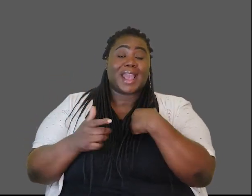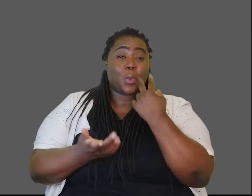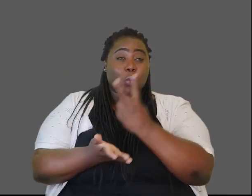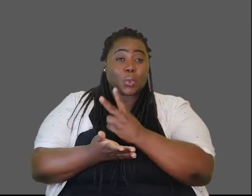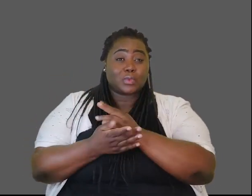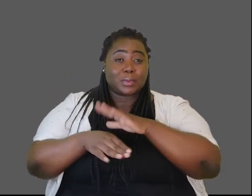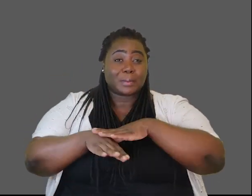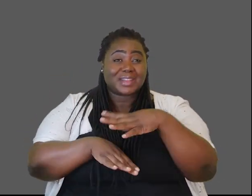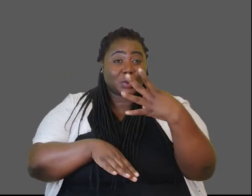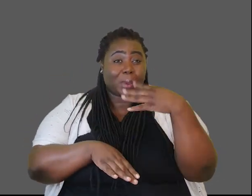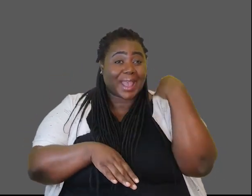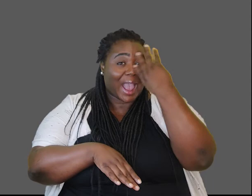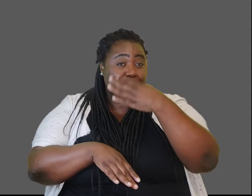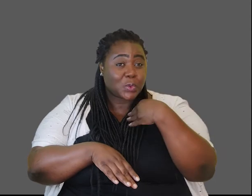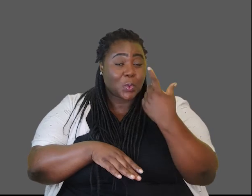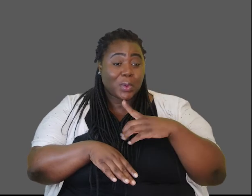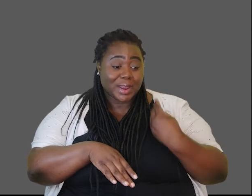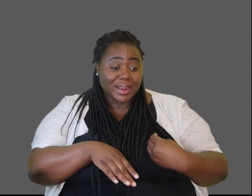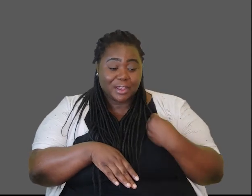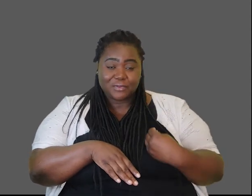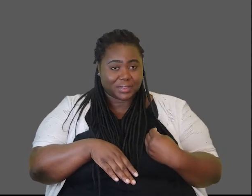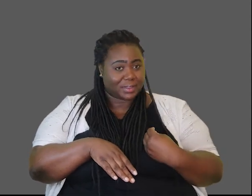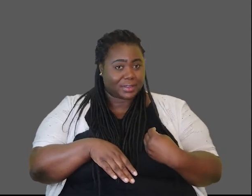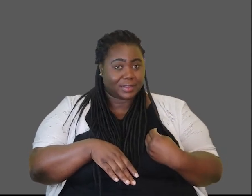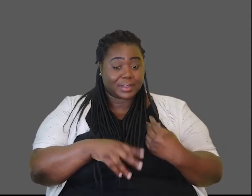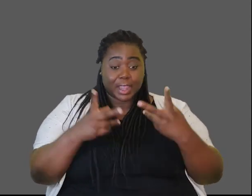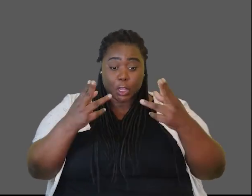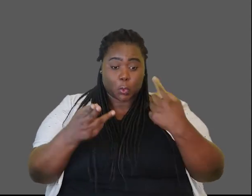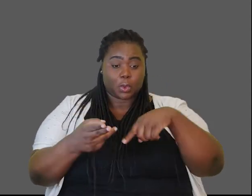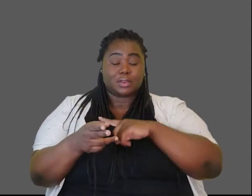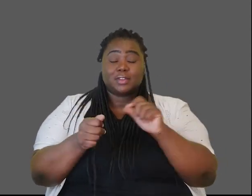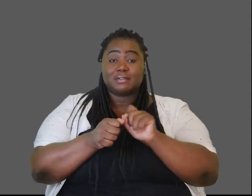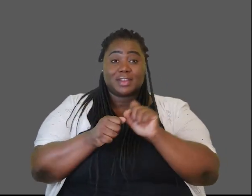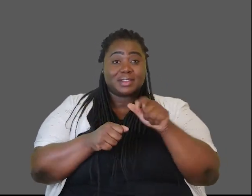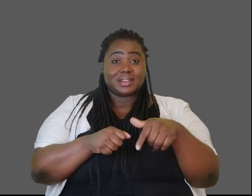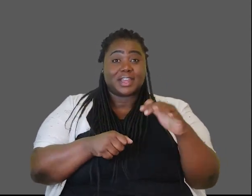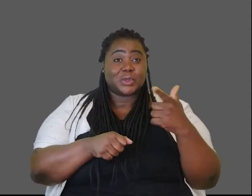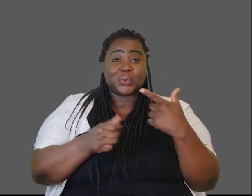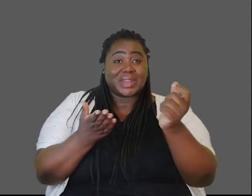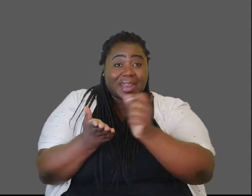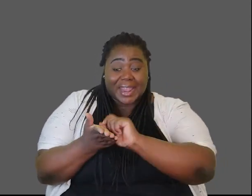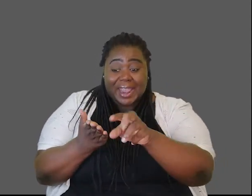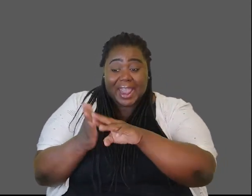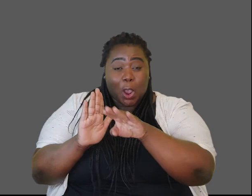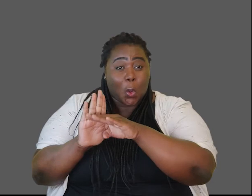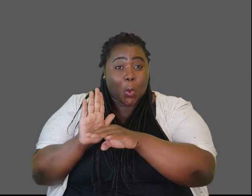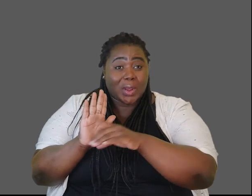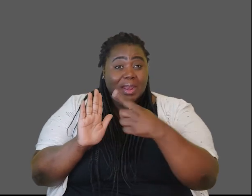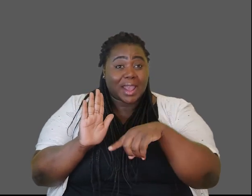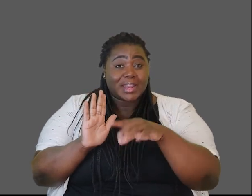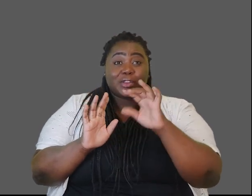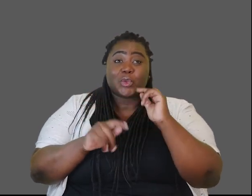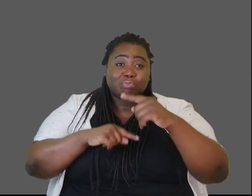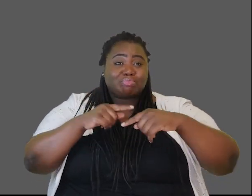ficar mais 4 horas no ar, ao vivo, como nós estamos fazendo aqui, sem ter script nenhum,